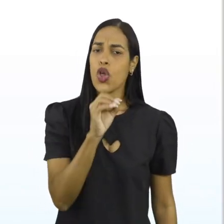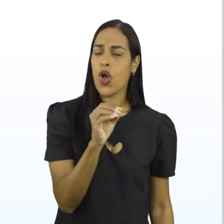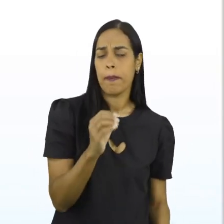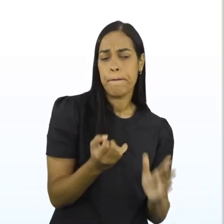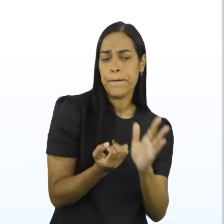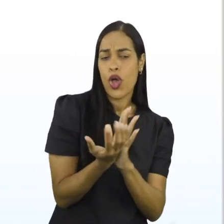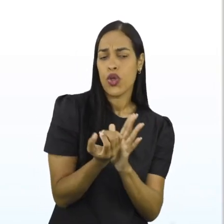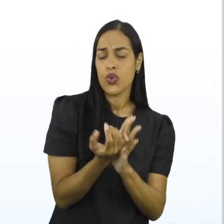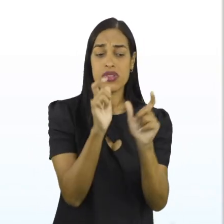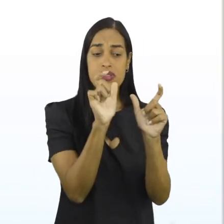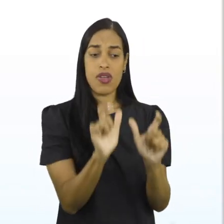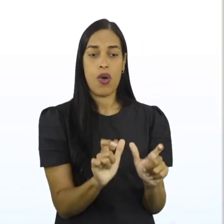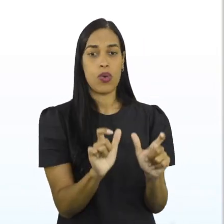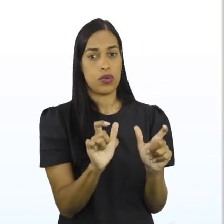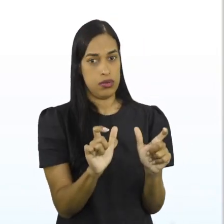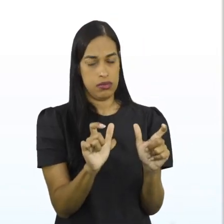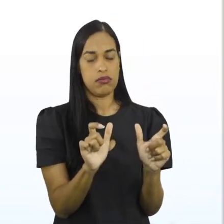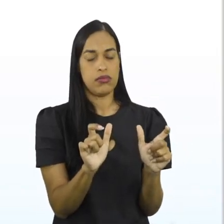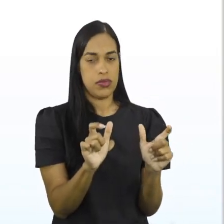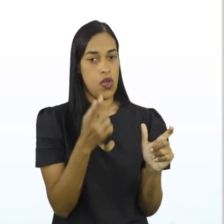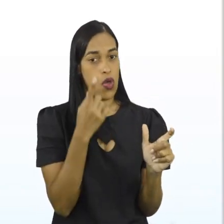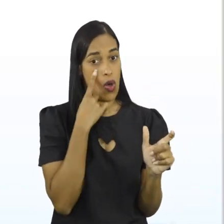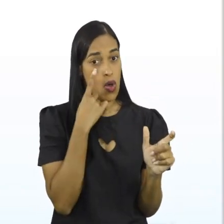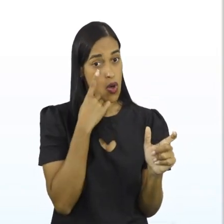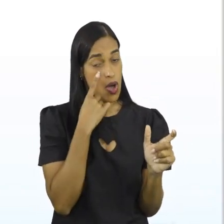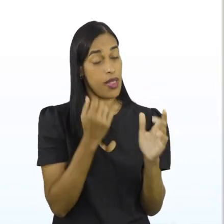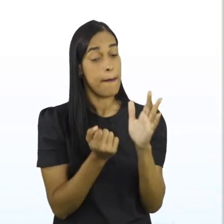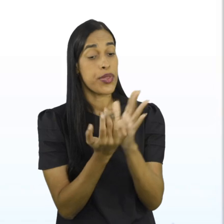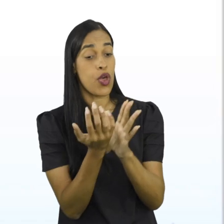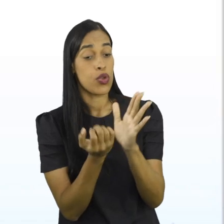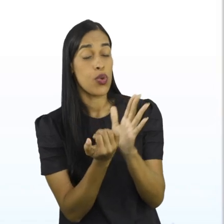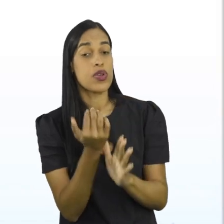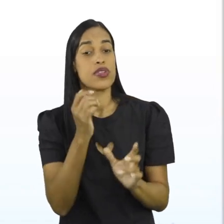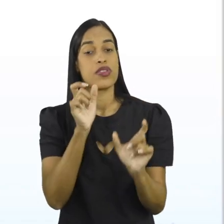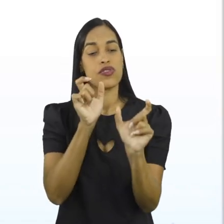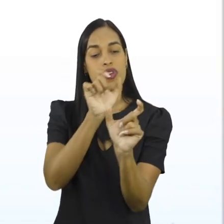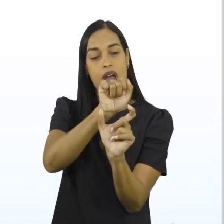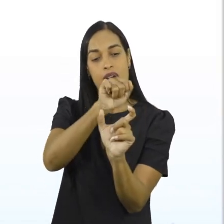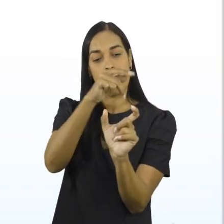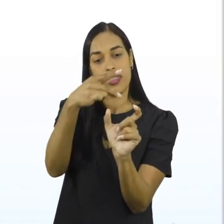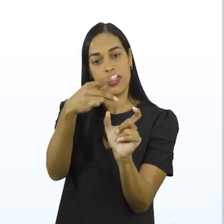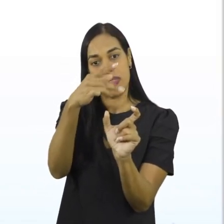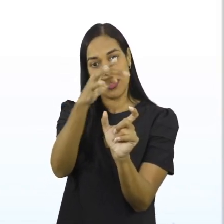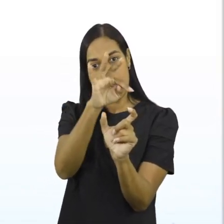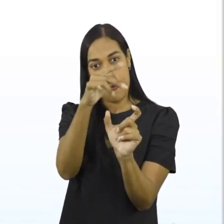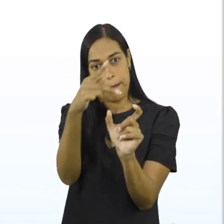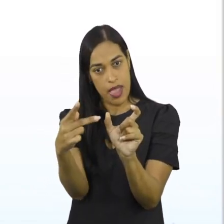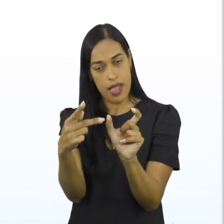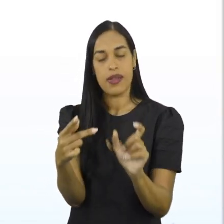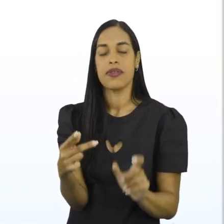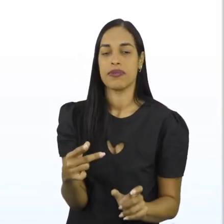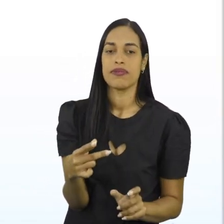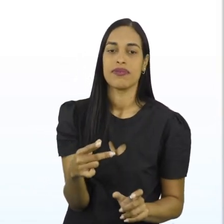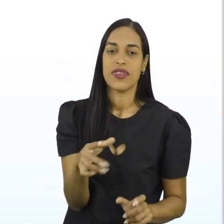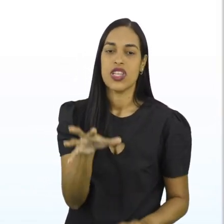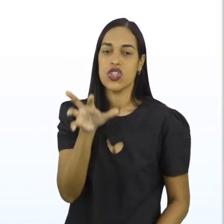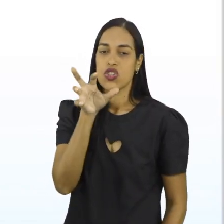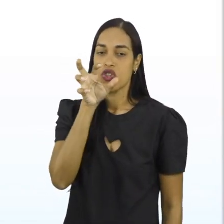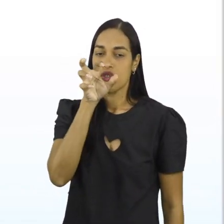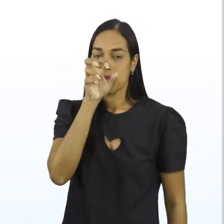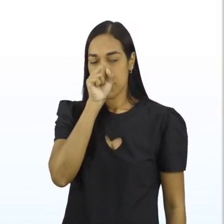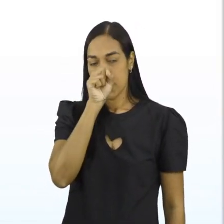Olhe, a mitocôndria, ela vai produzir o ATP num processo que a gente chama de